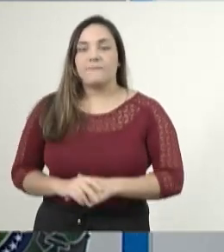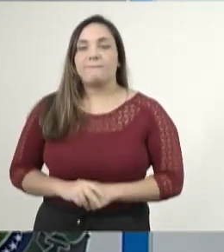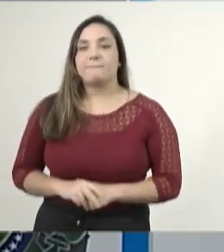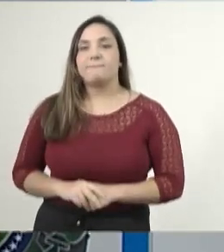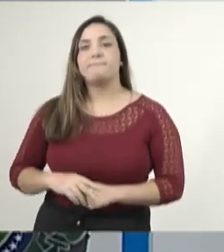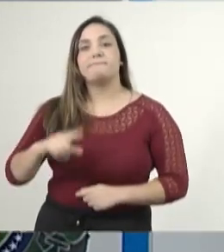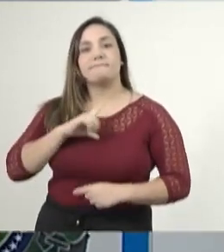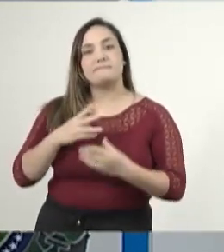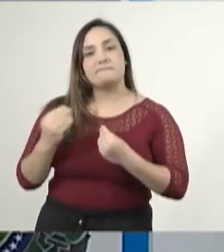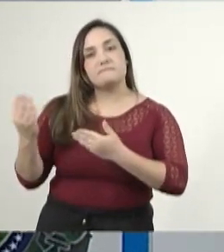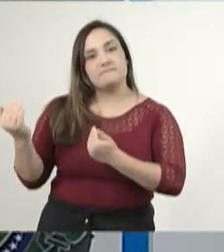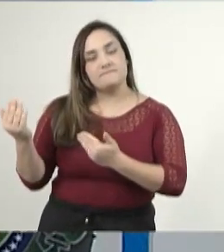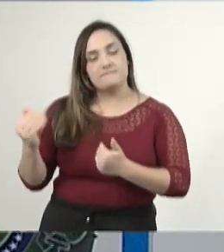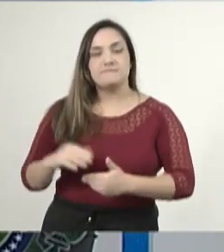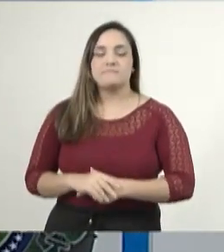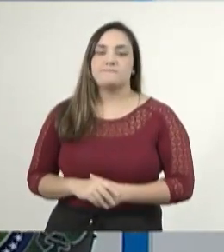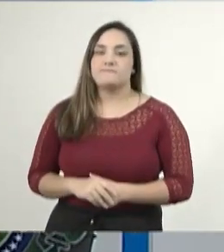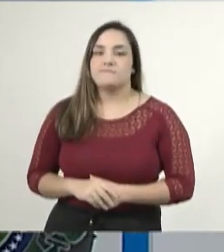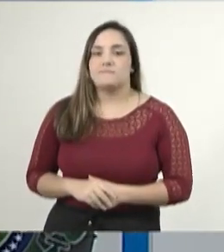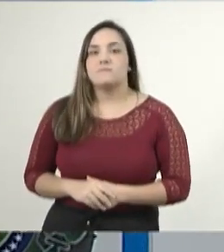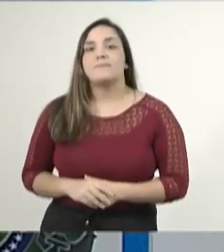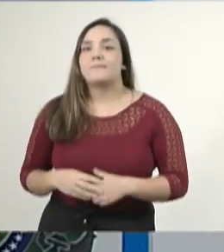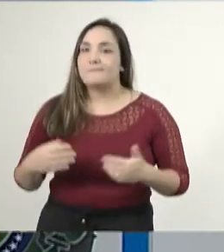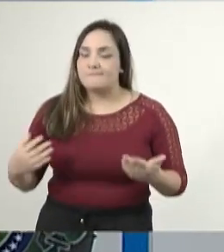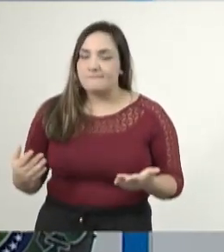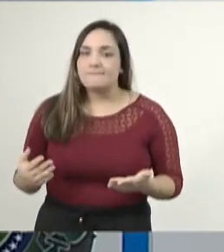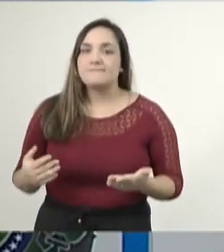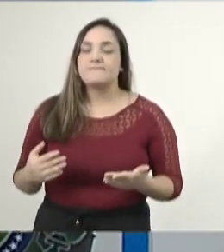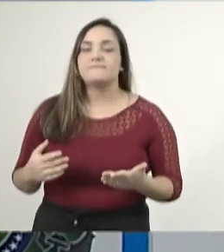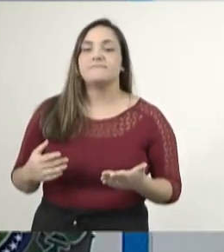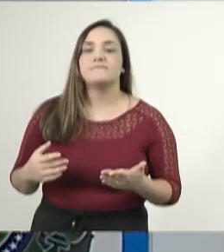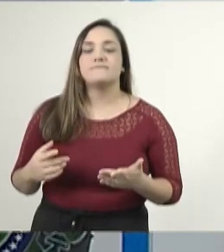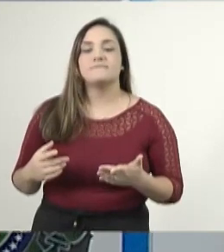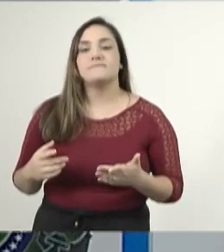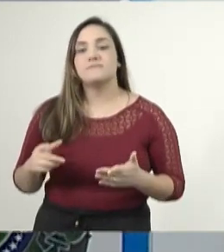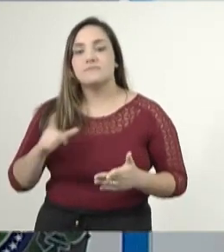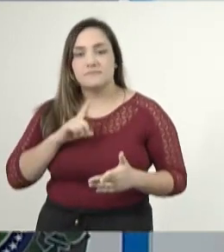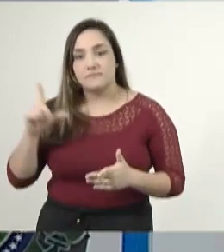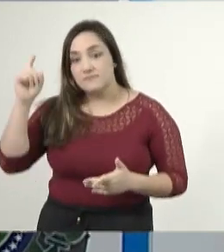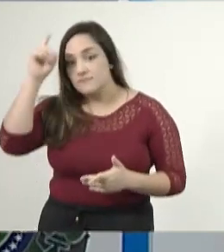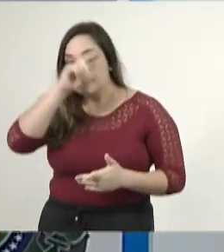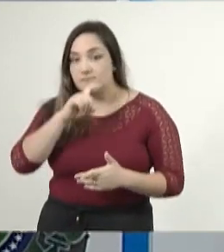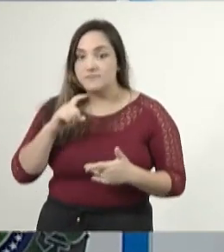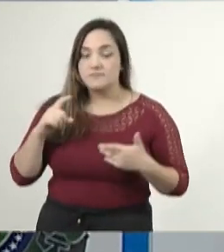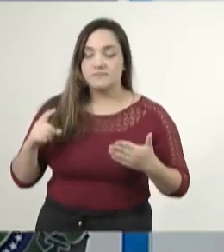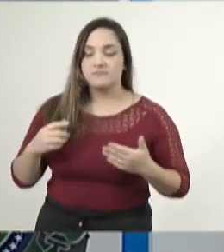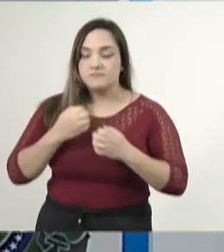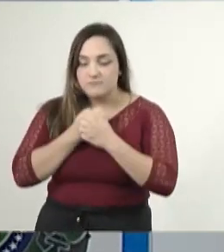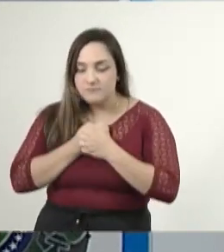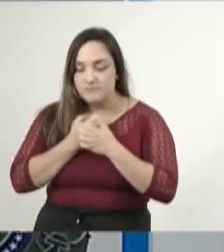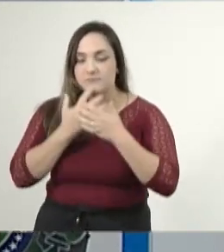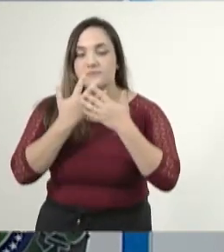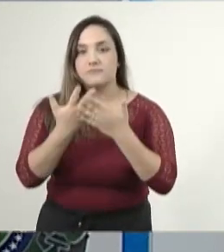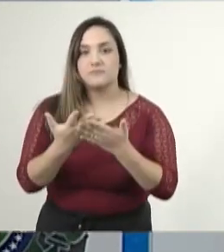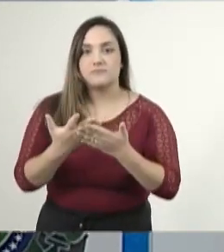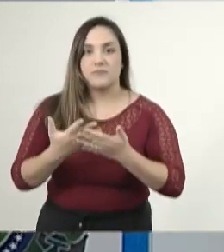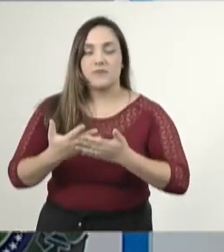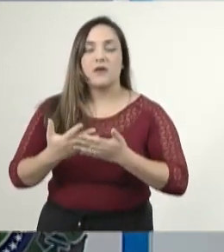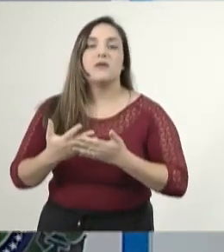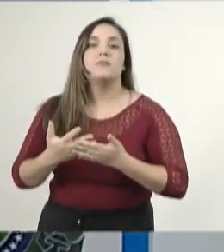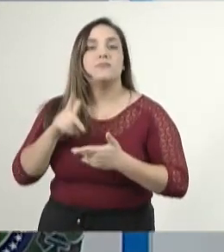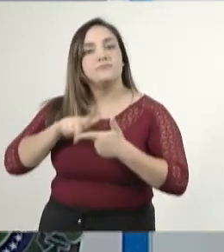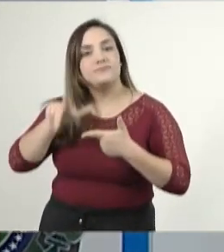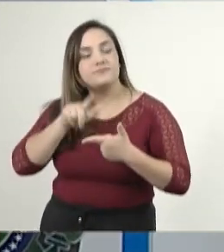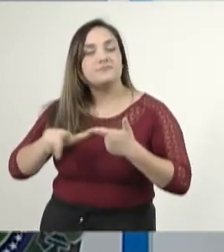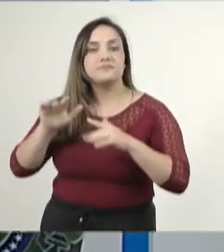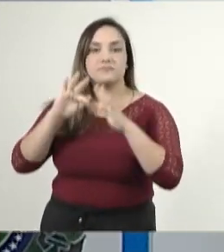Muitos jovens, né, é uma situação que a gente encontra hoje em dia, às vezes tem dificuldade em compartilhar seus problemas com a família ou